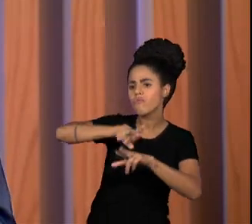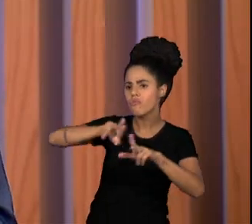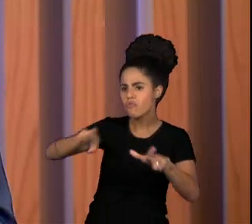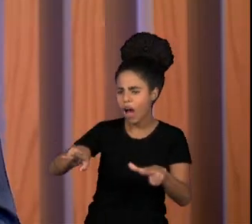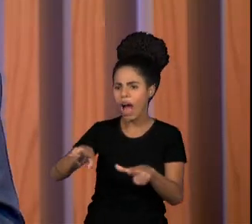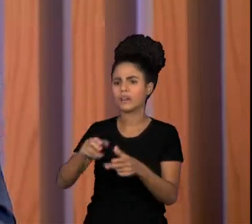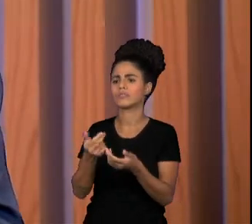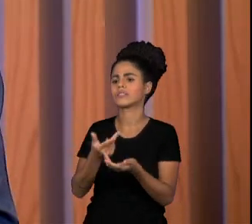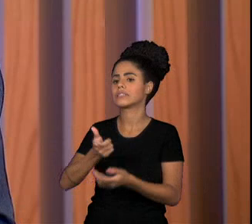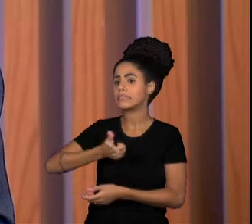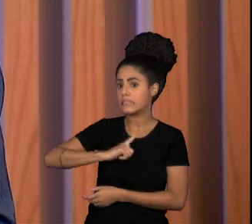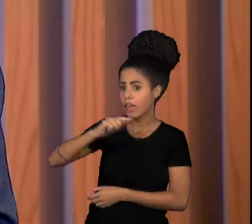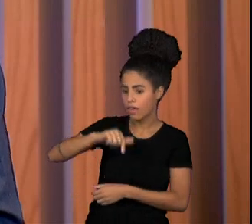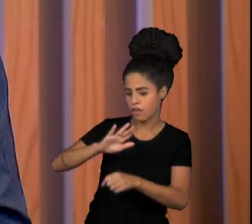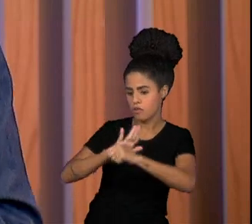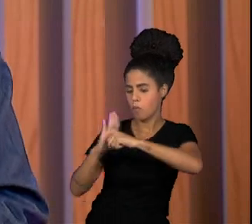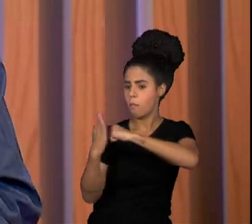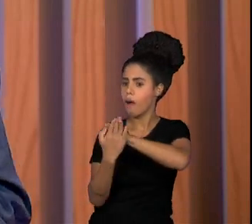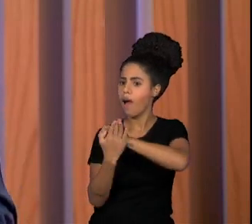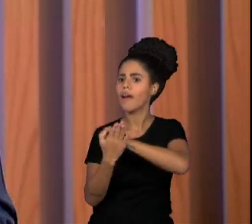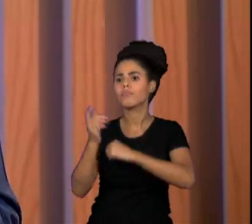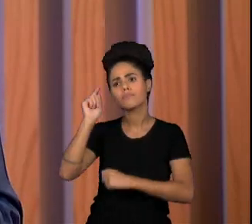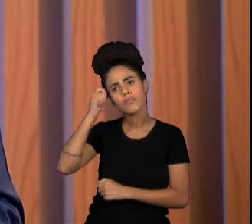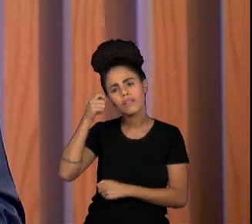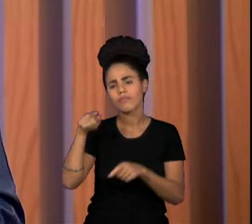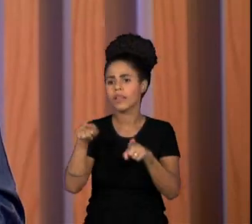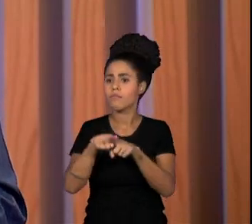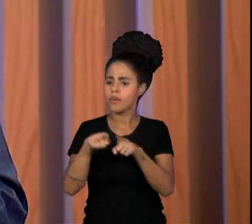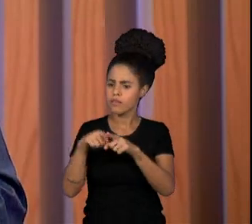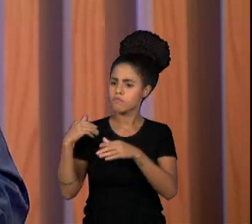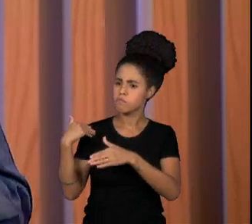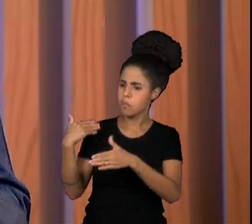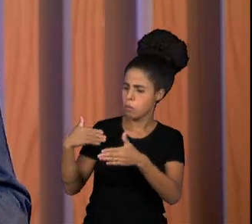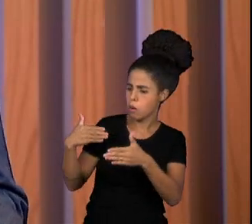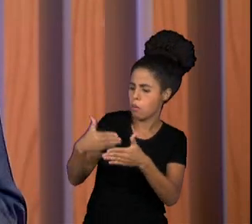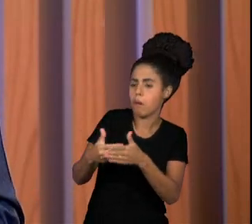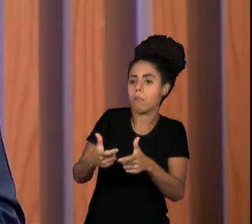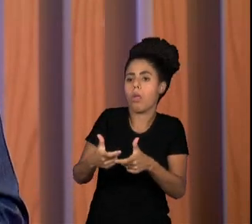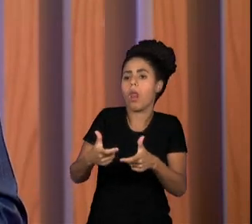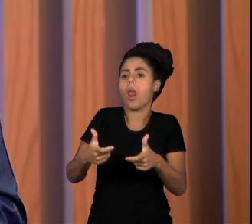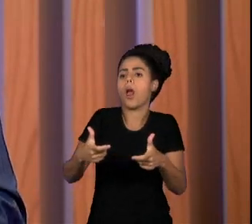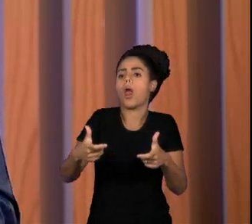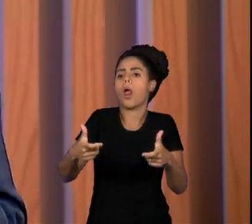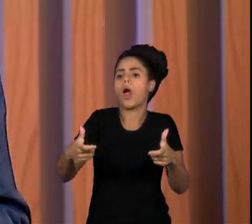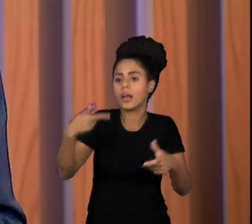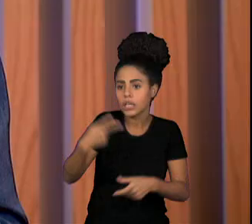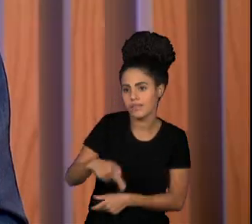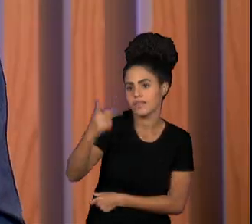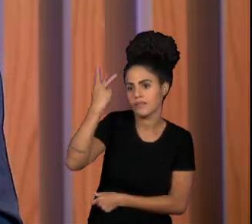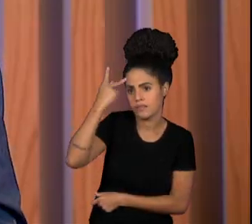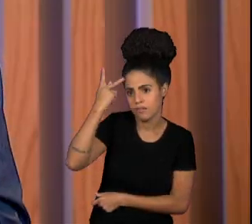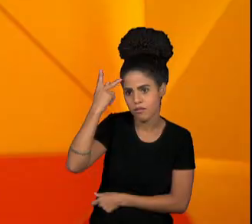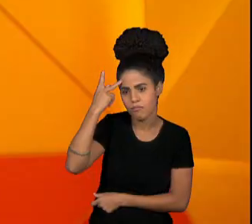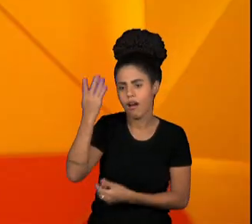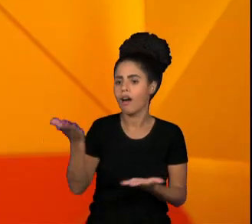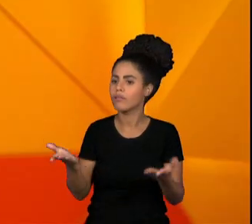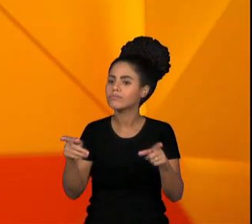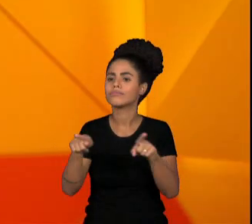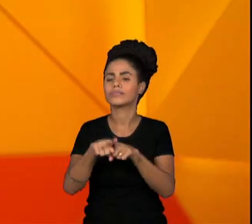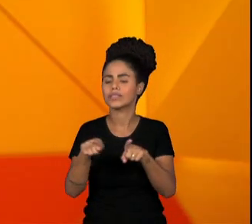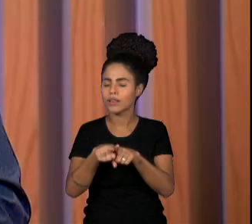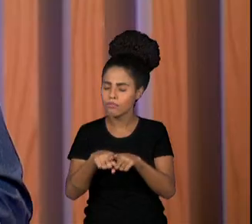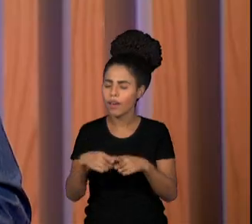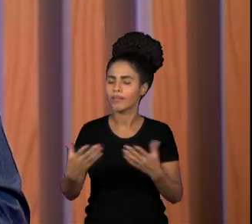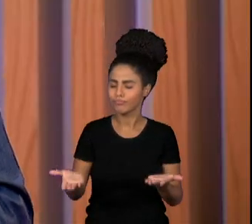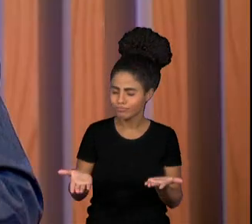maior número de concentração de famílias negras, por conta de um processo também, né, da expansão da cidade de São Paulo, aquilo que eu defendo, exatamente, que eu